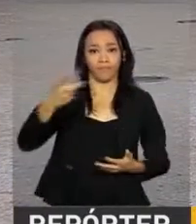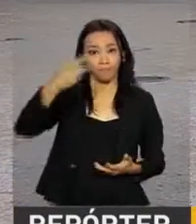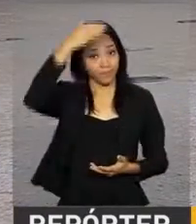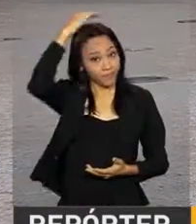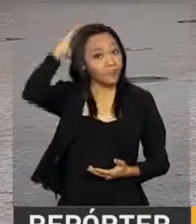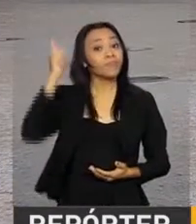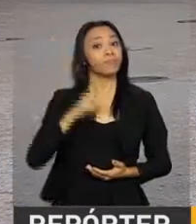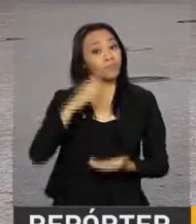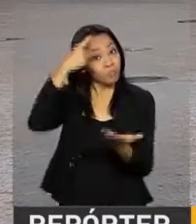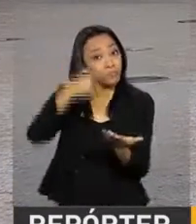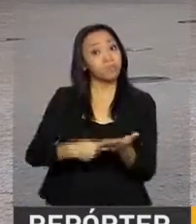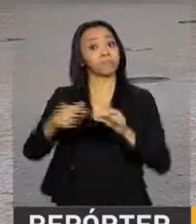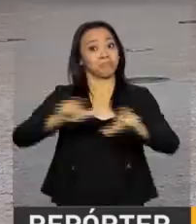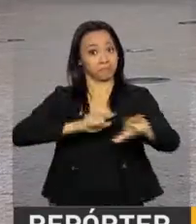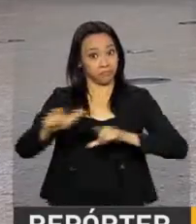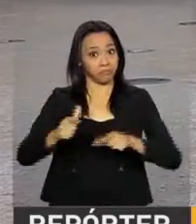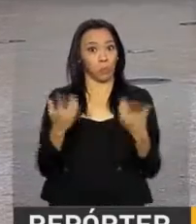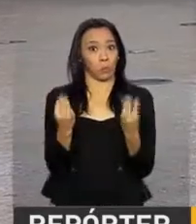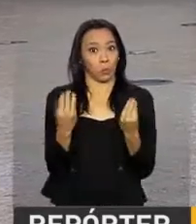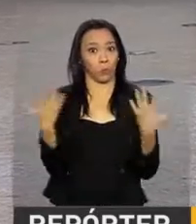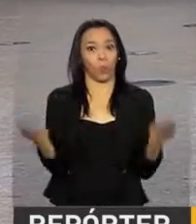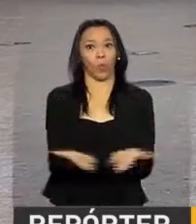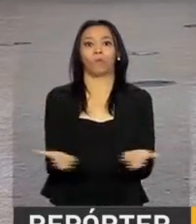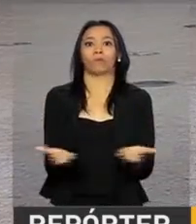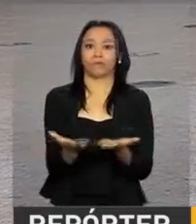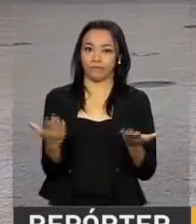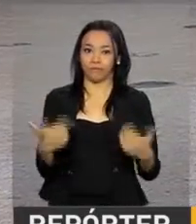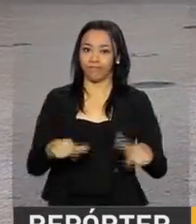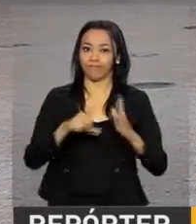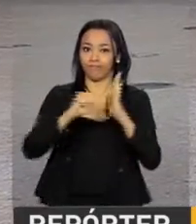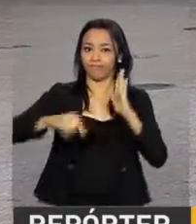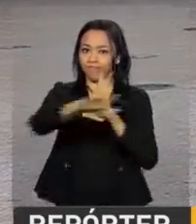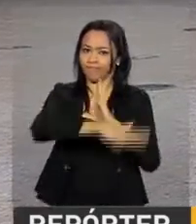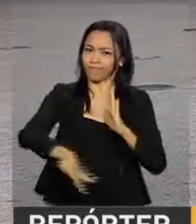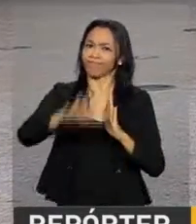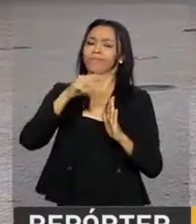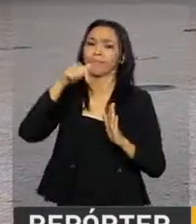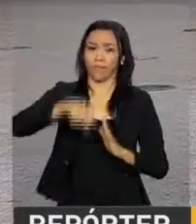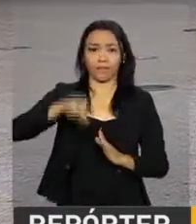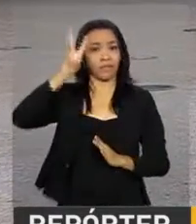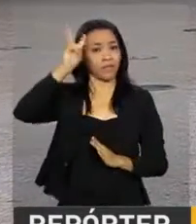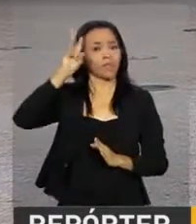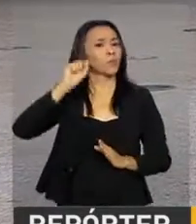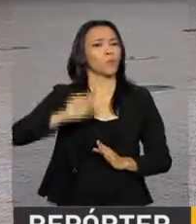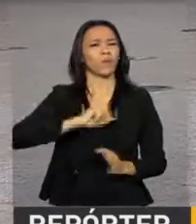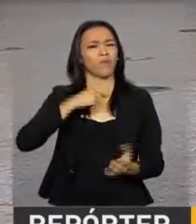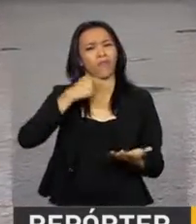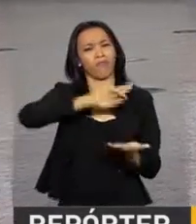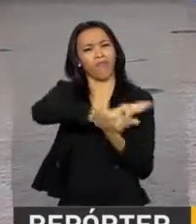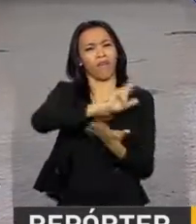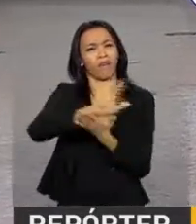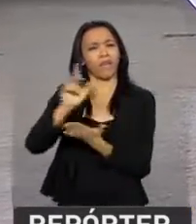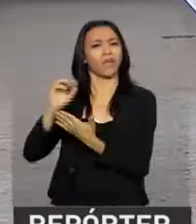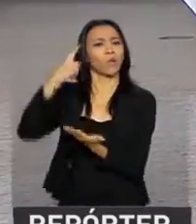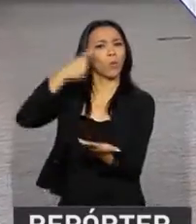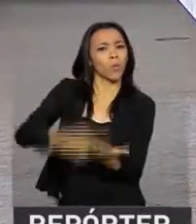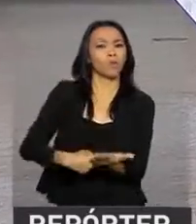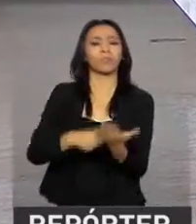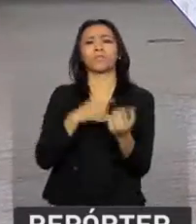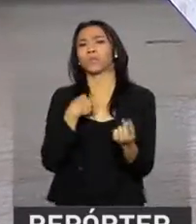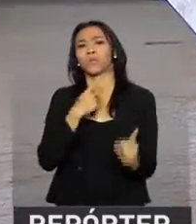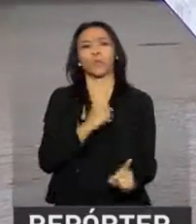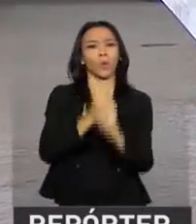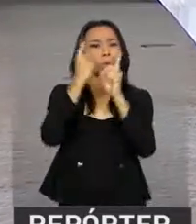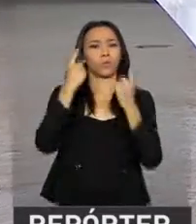temer tem agenda cheia hoje aqui no palácio do planalto ao longo desta terça feira uma série de compromissos de encontros com